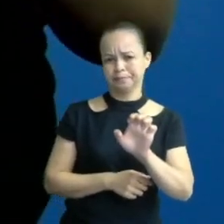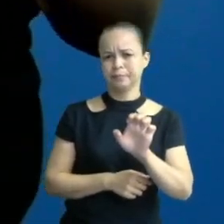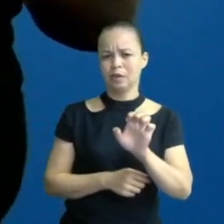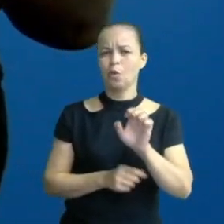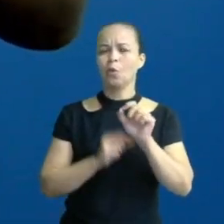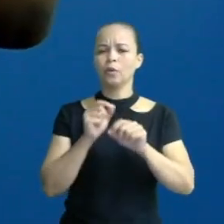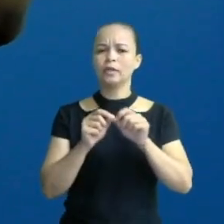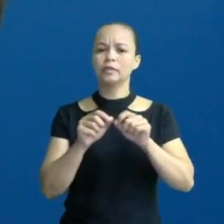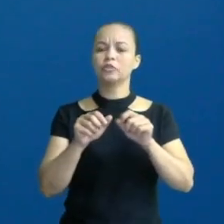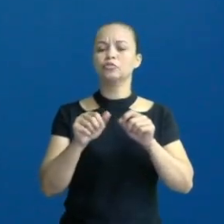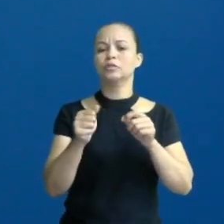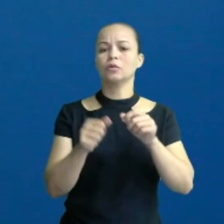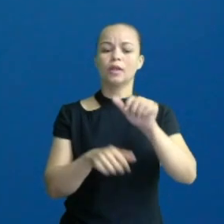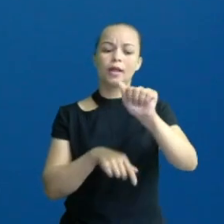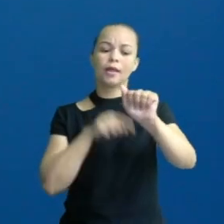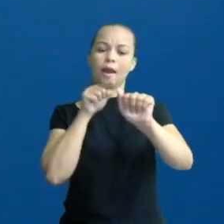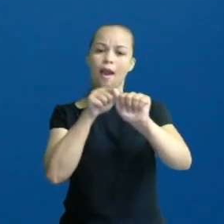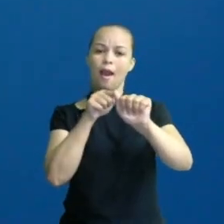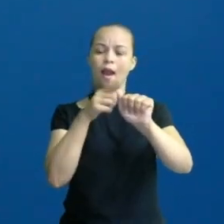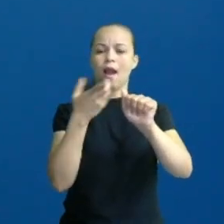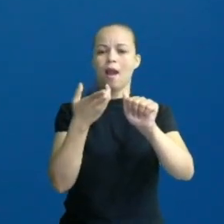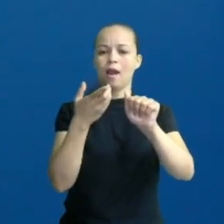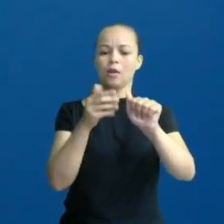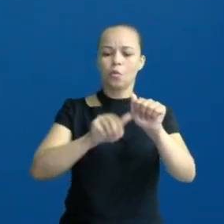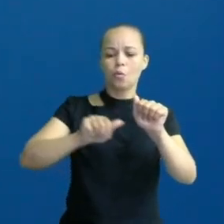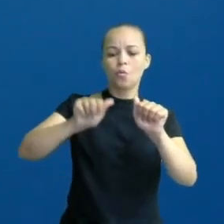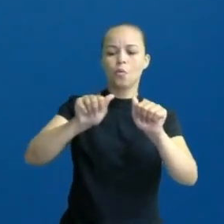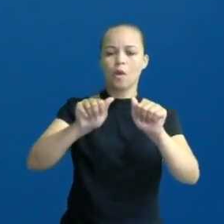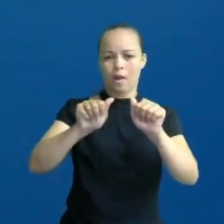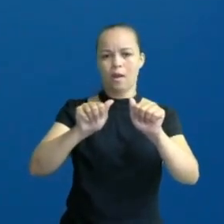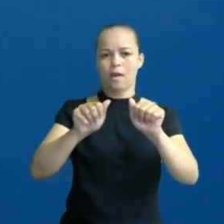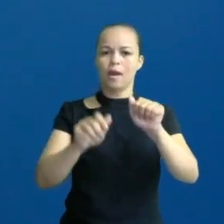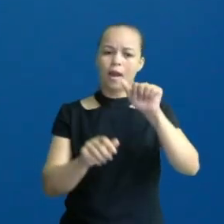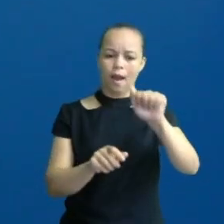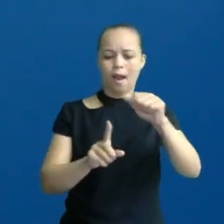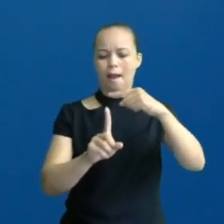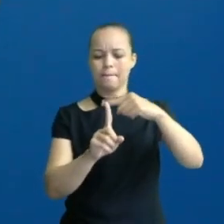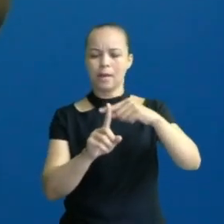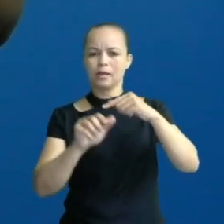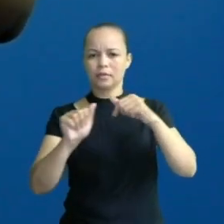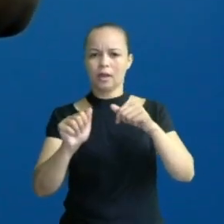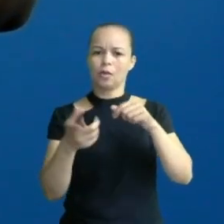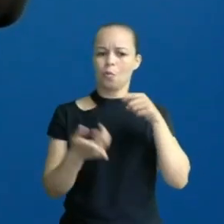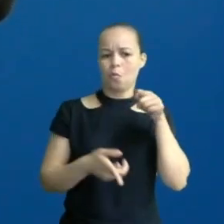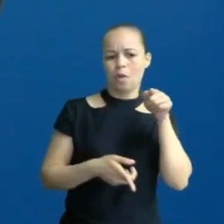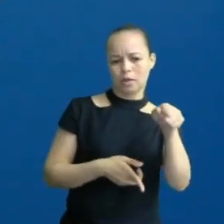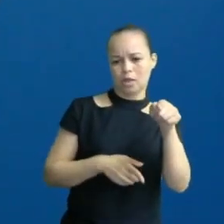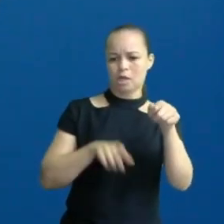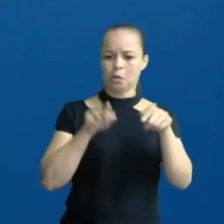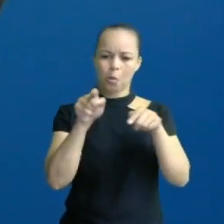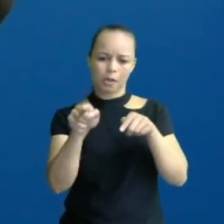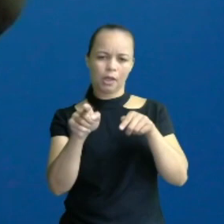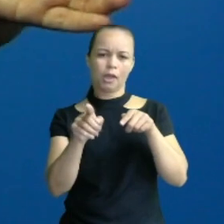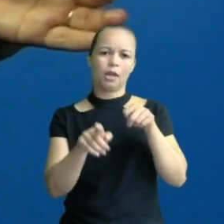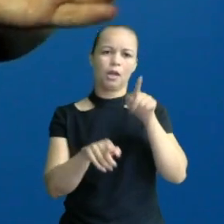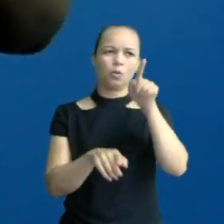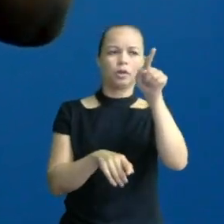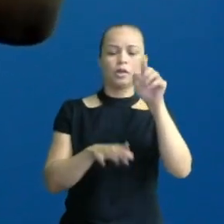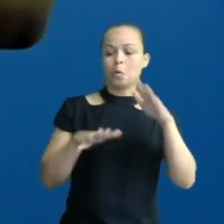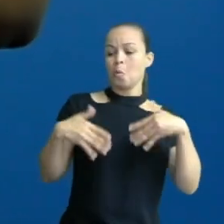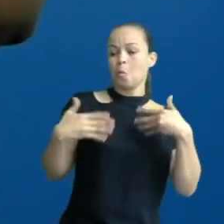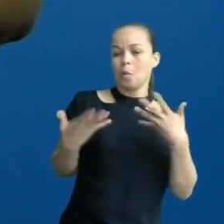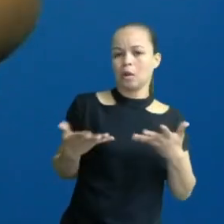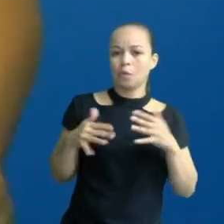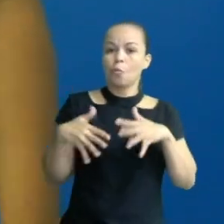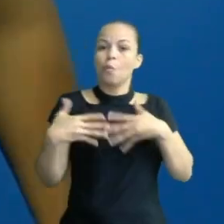a junção da letrinha A com o outro A, ou com o as, com aquele, com aquelas, com aquilo, com a qual,